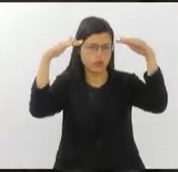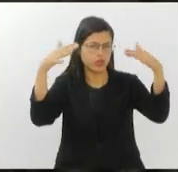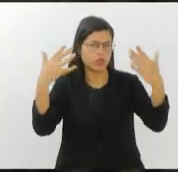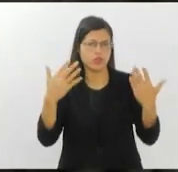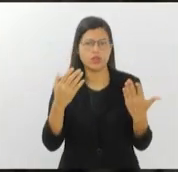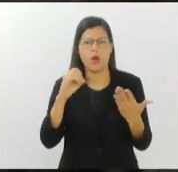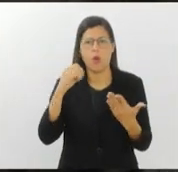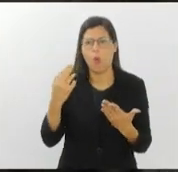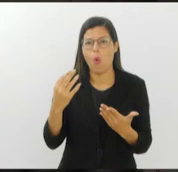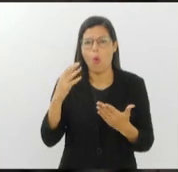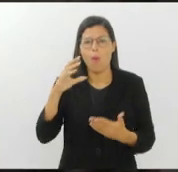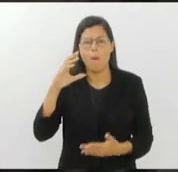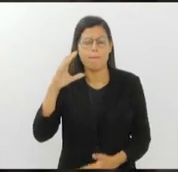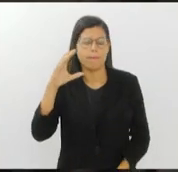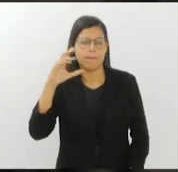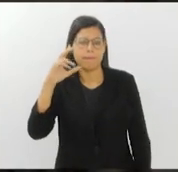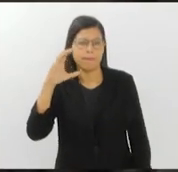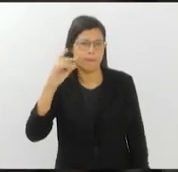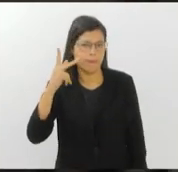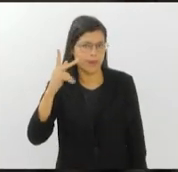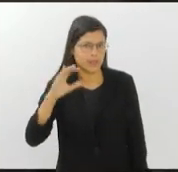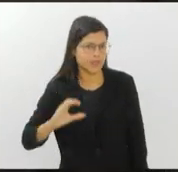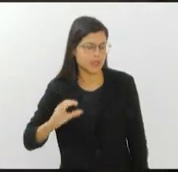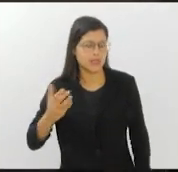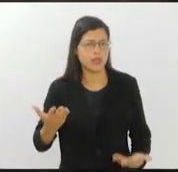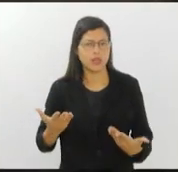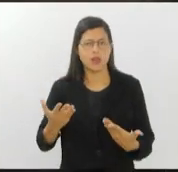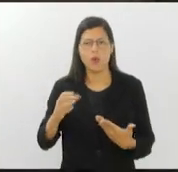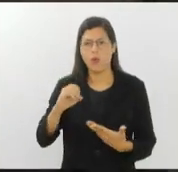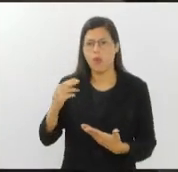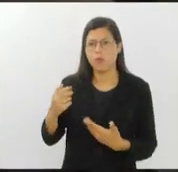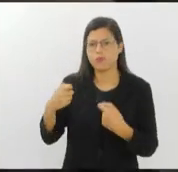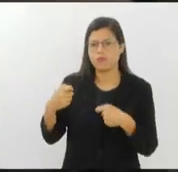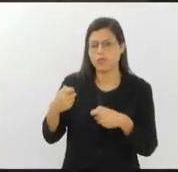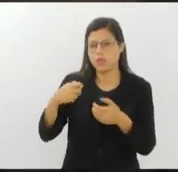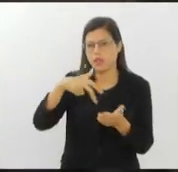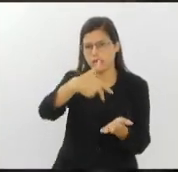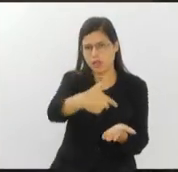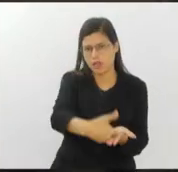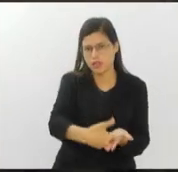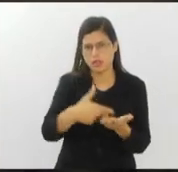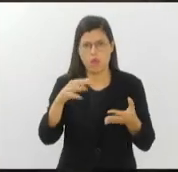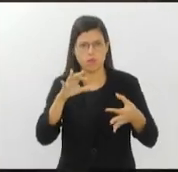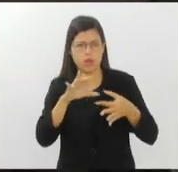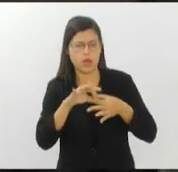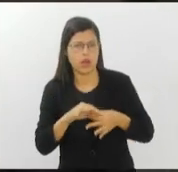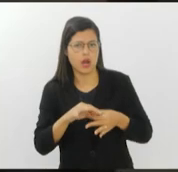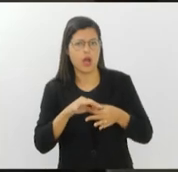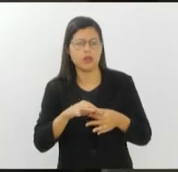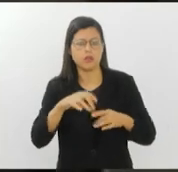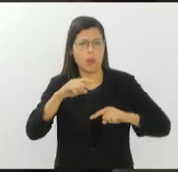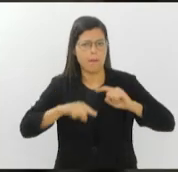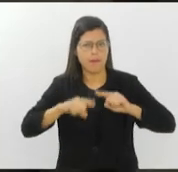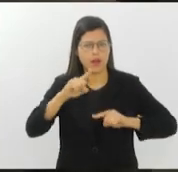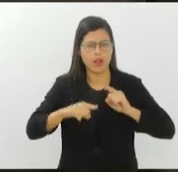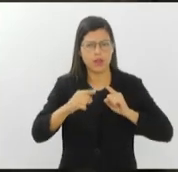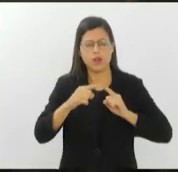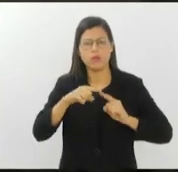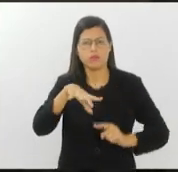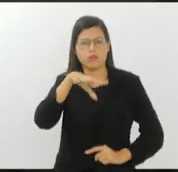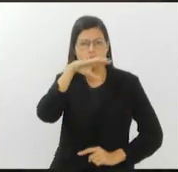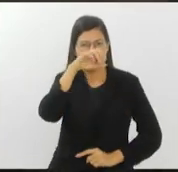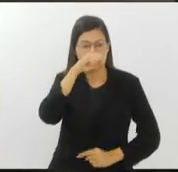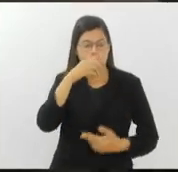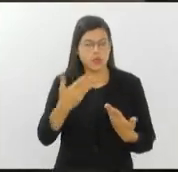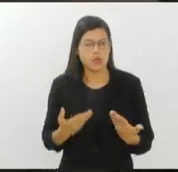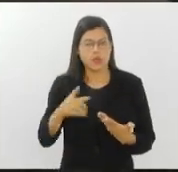uma paralisia cerebral, ou um filho que depende de uma internação e que está ligado a um aparelho de ventilação mecânica. E de repente você recebe uma